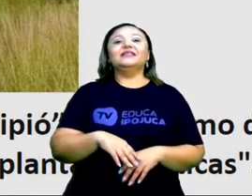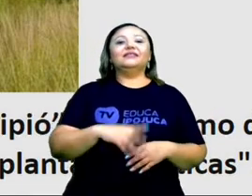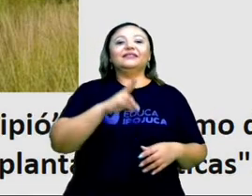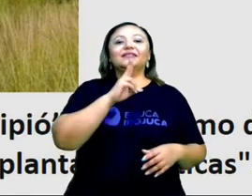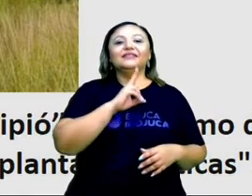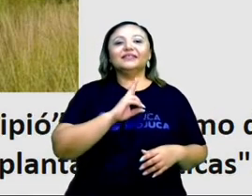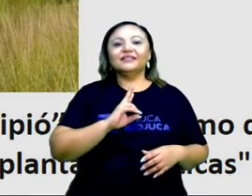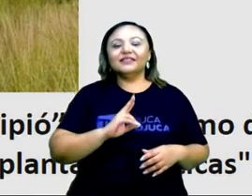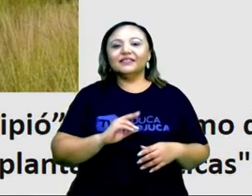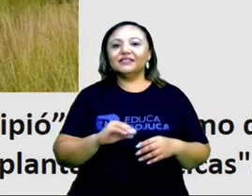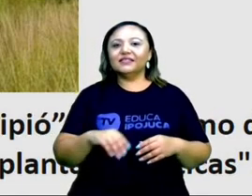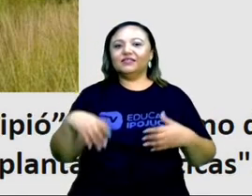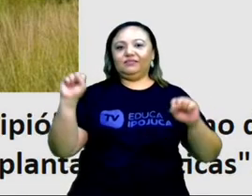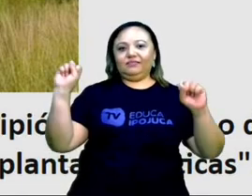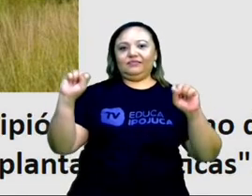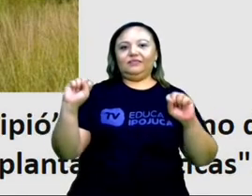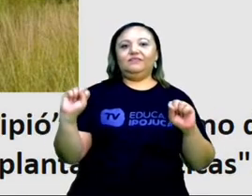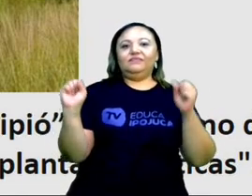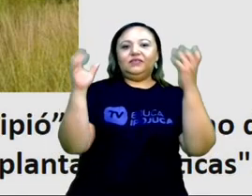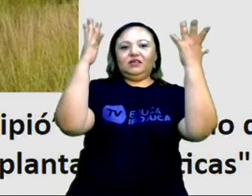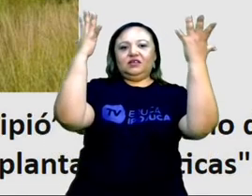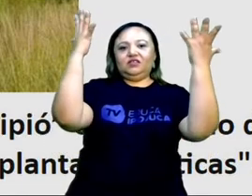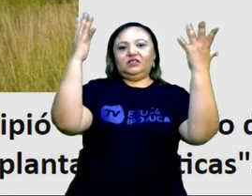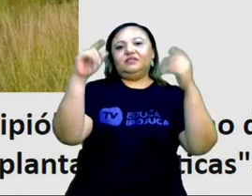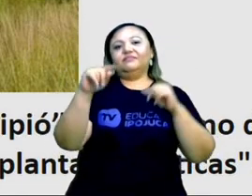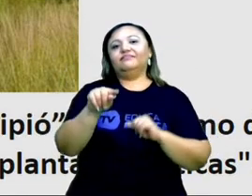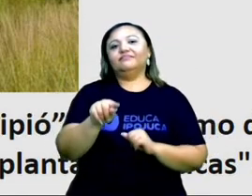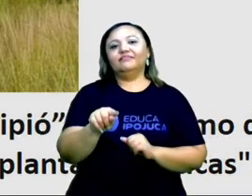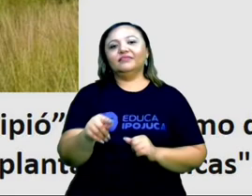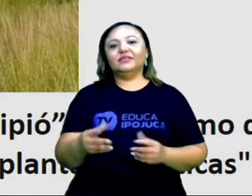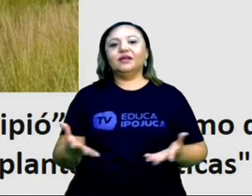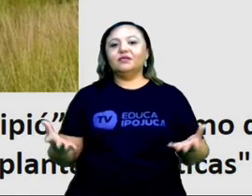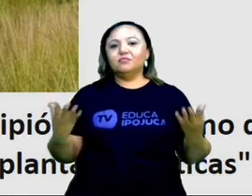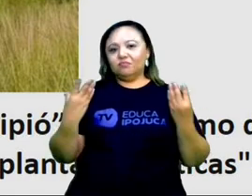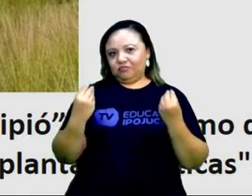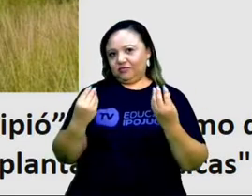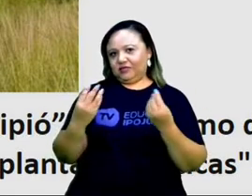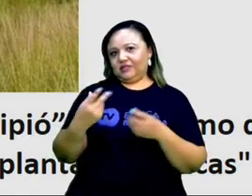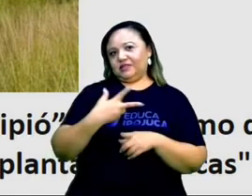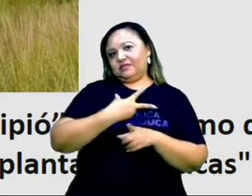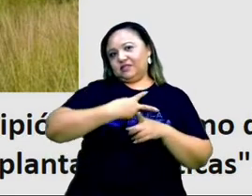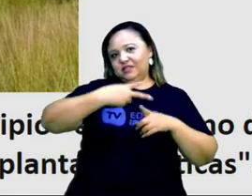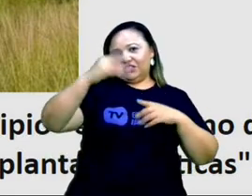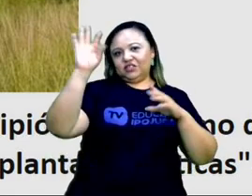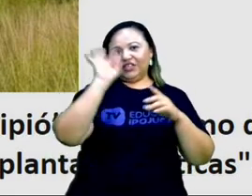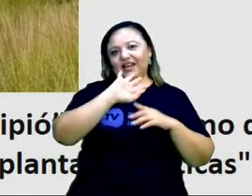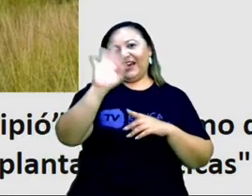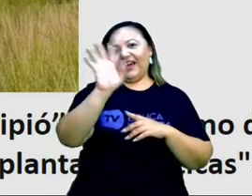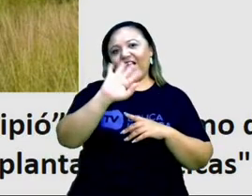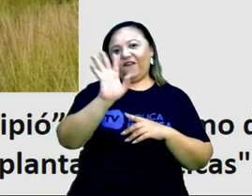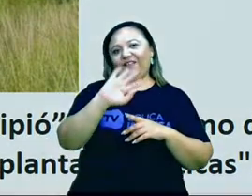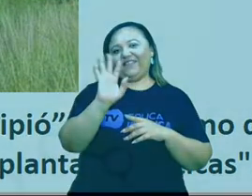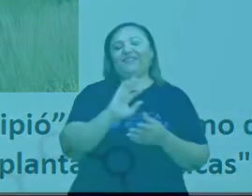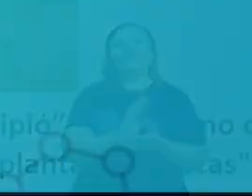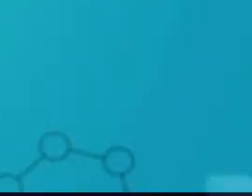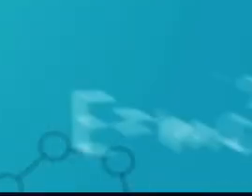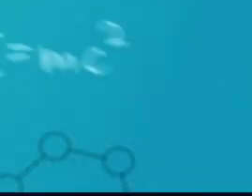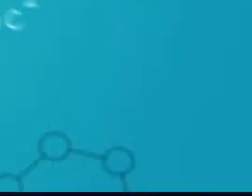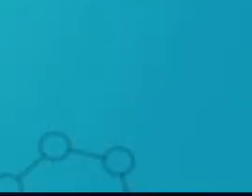vocês feliz aniversário, muitas conquistas e tchau!